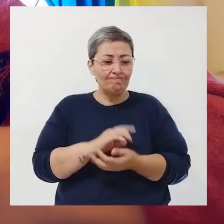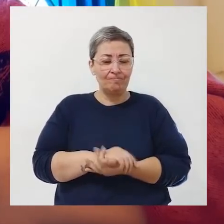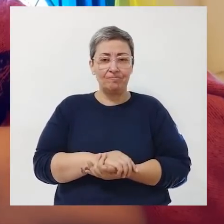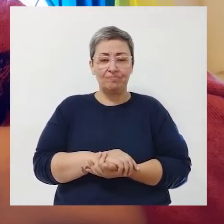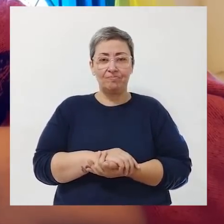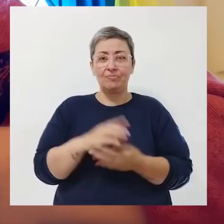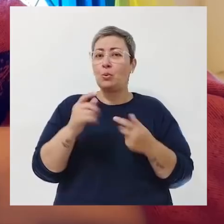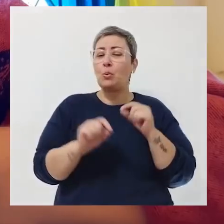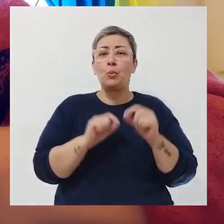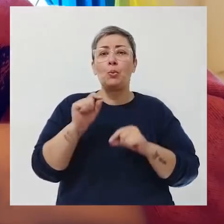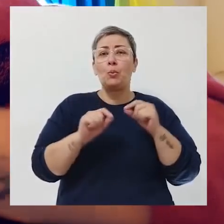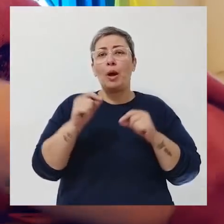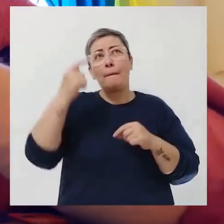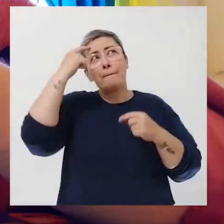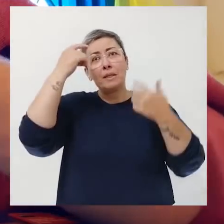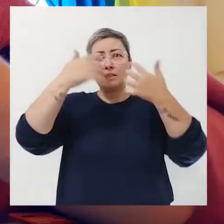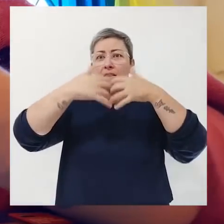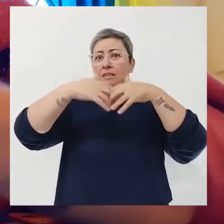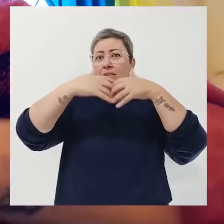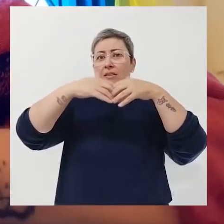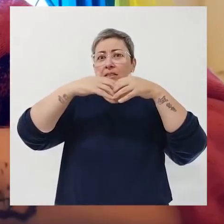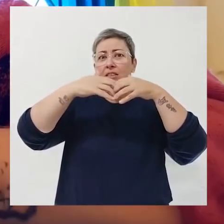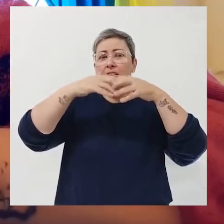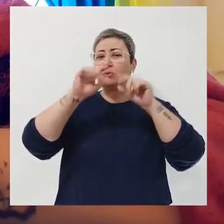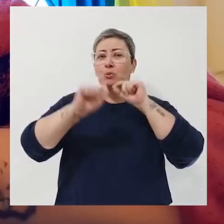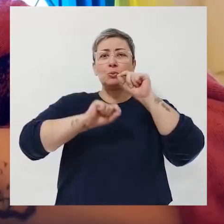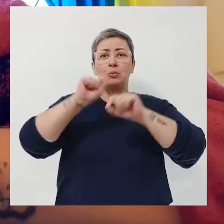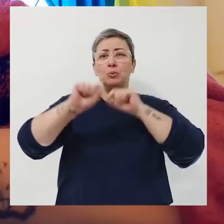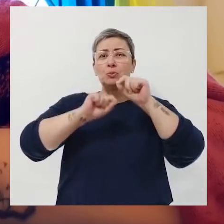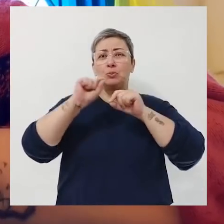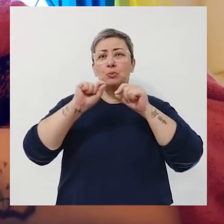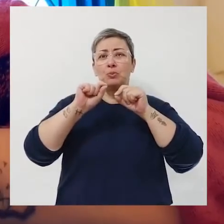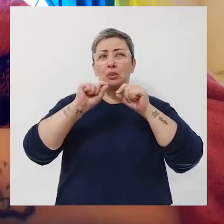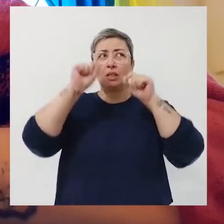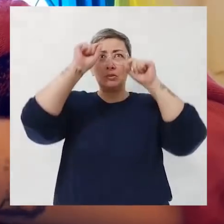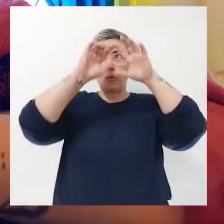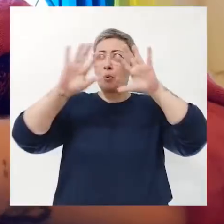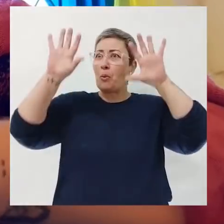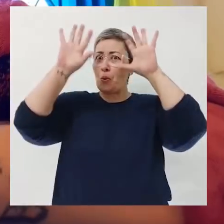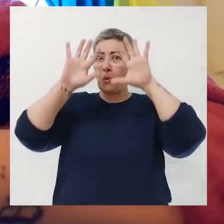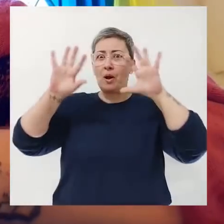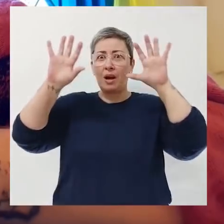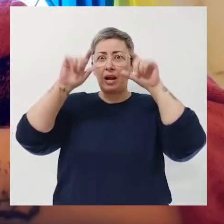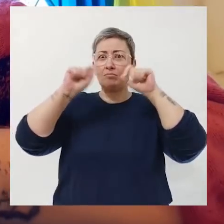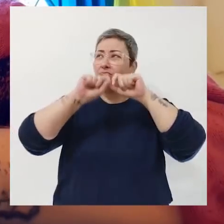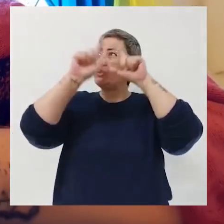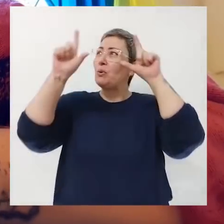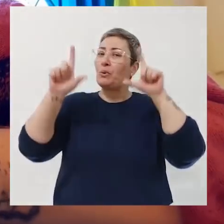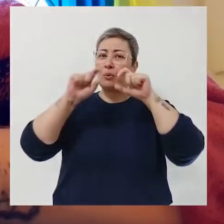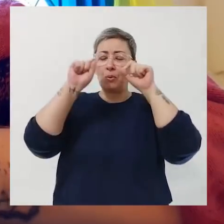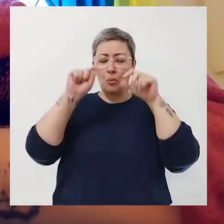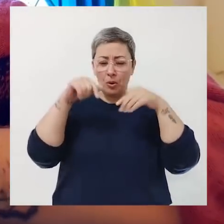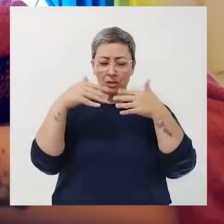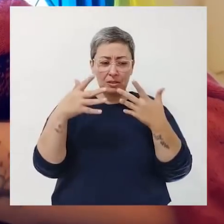Sente? Quais são os pensamentos que passam em sua cabeça? As imagens que povoam a sua